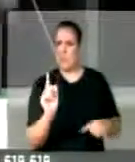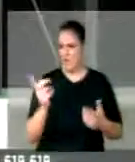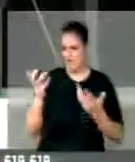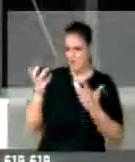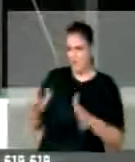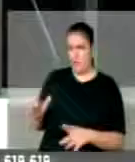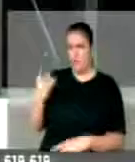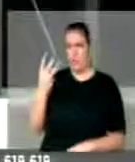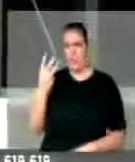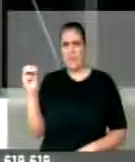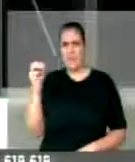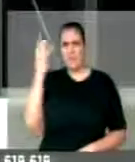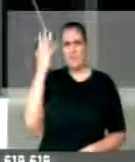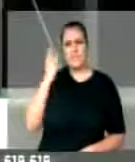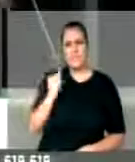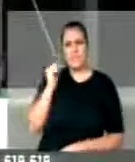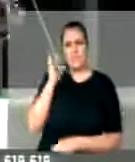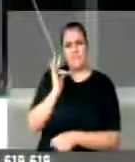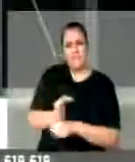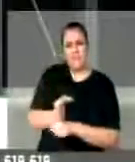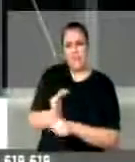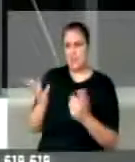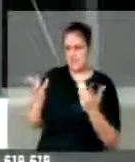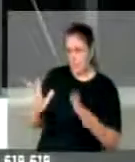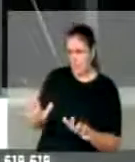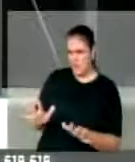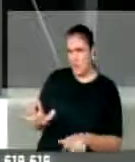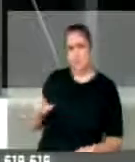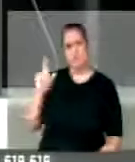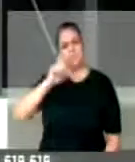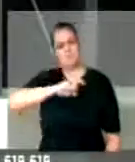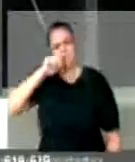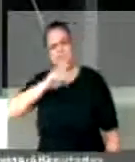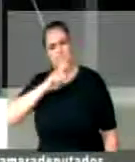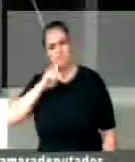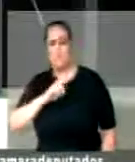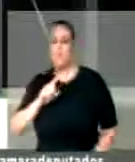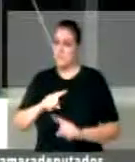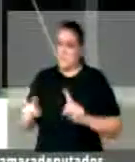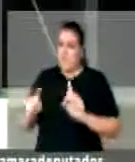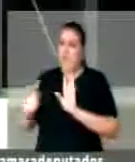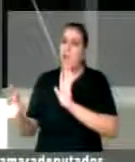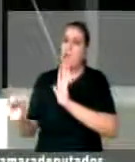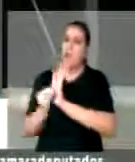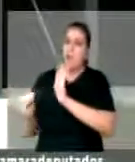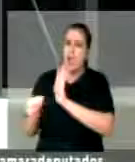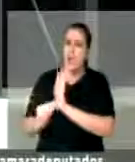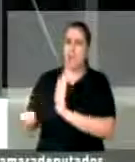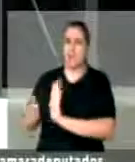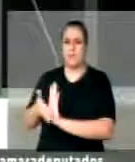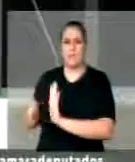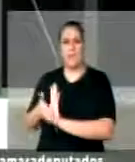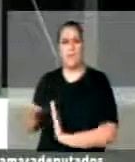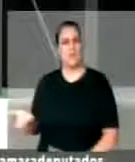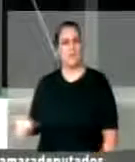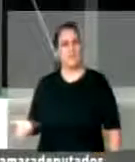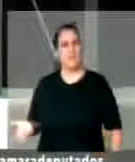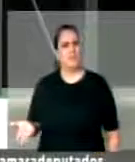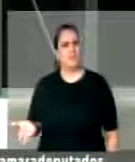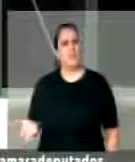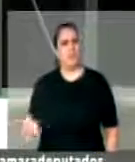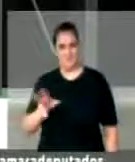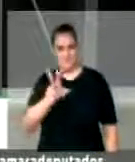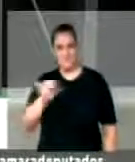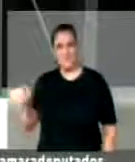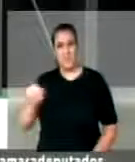30 dias de férias. Tudo isso está sendo colocado nessas reformas. Então, o trabalhador vai